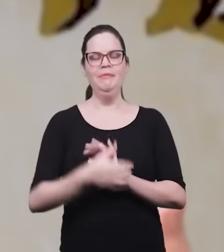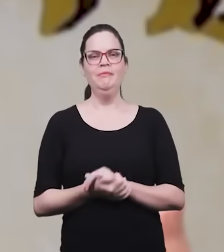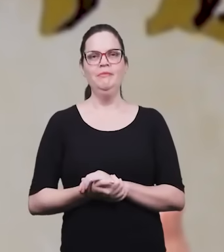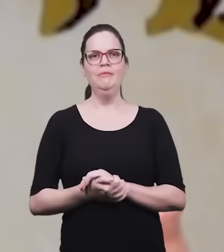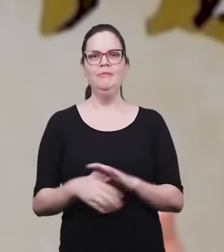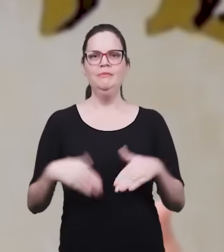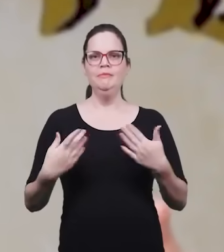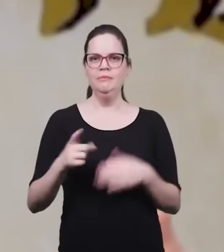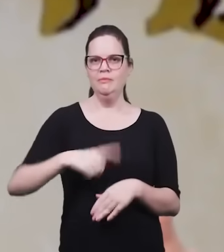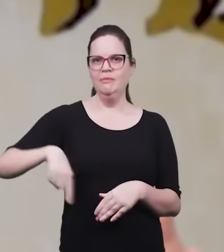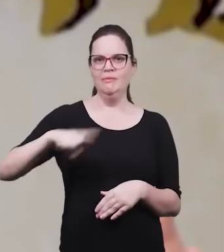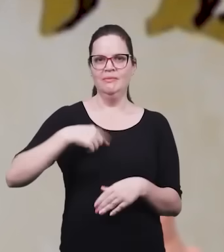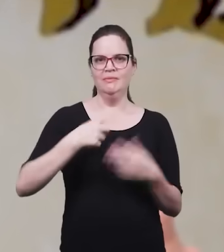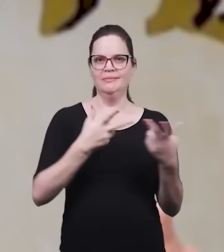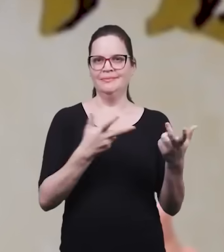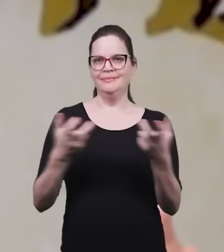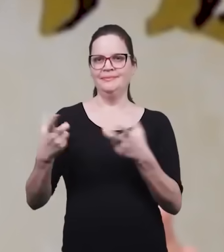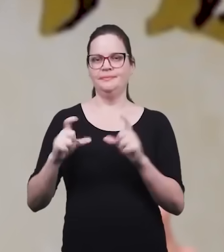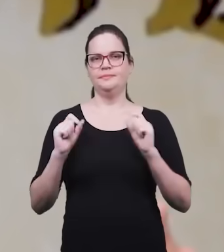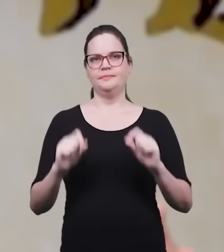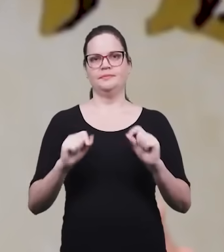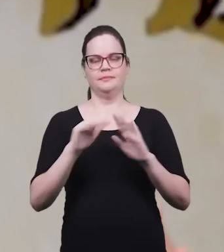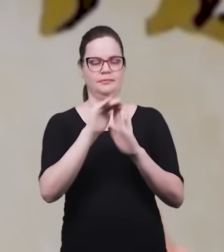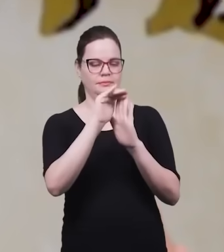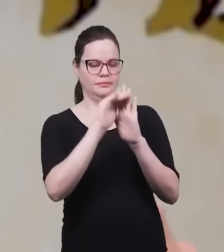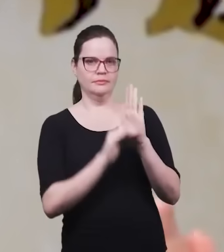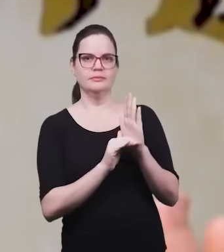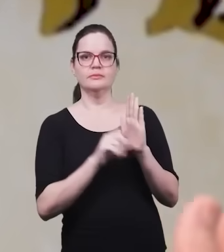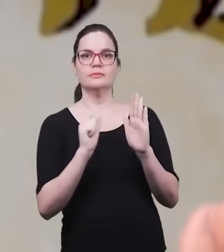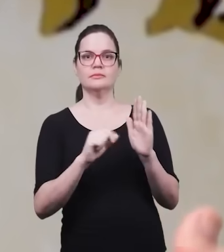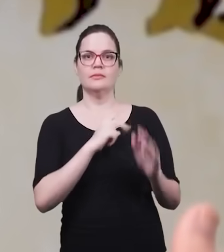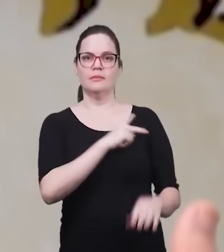E aí, quando nós olhamos, por exemplo, a listagem que Paulo